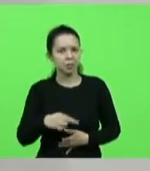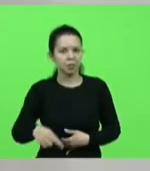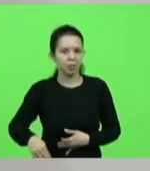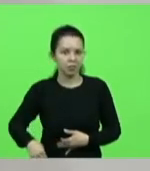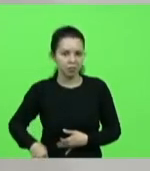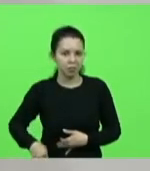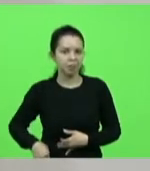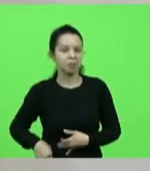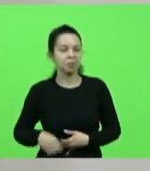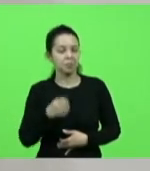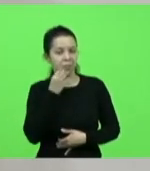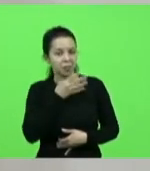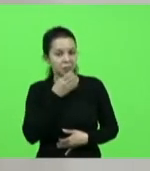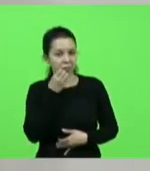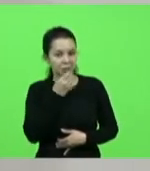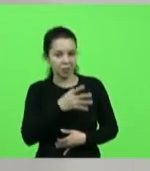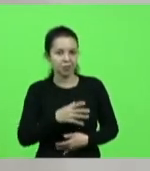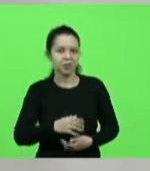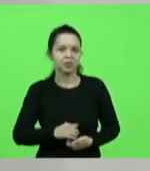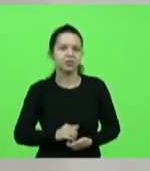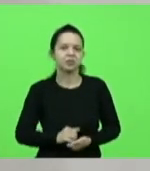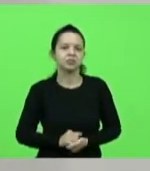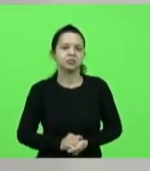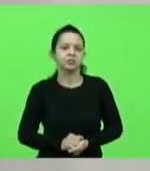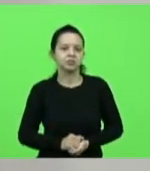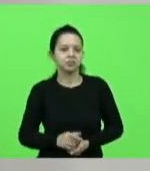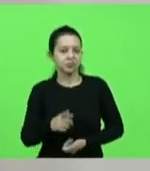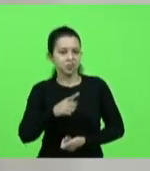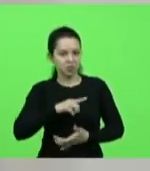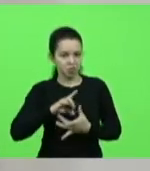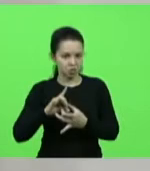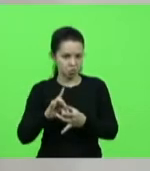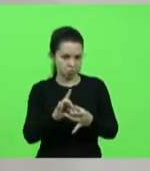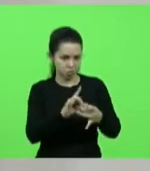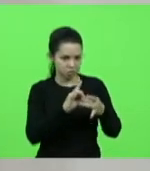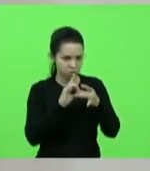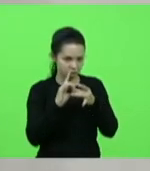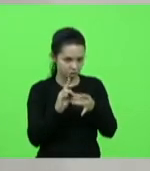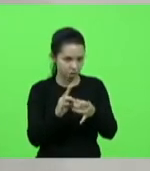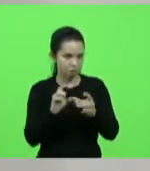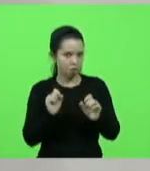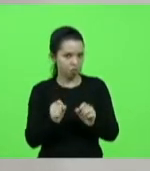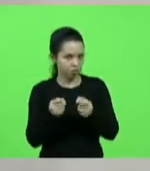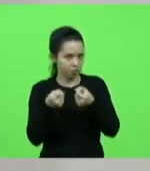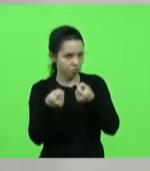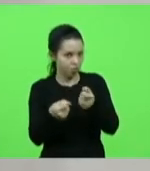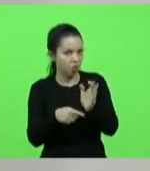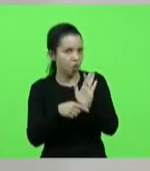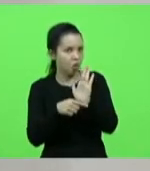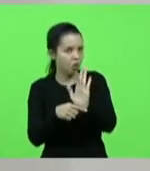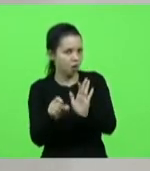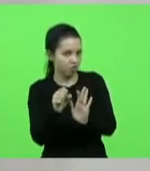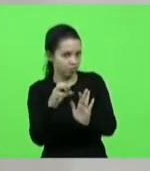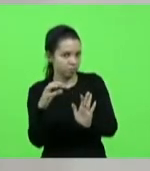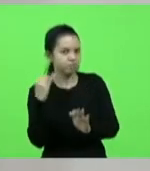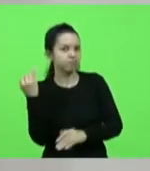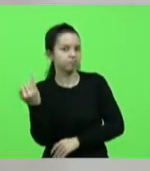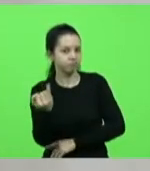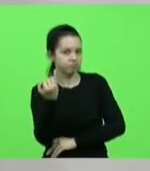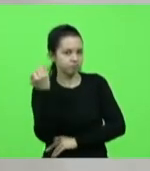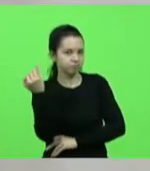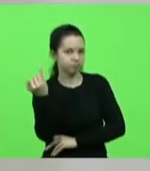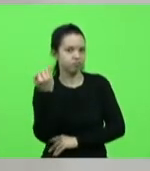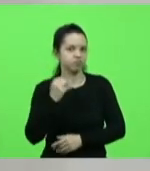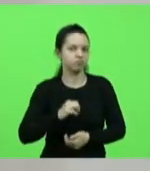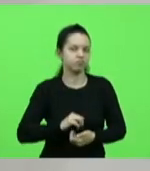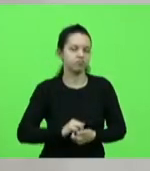Então, mas estamos aí, essa união de esforço por Santa Catarina, que é importante. Eu queria